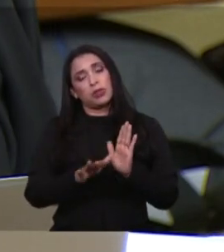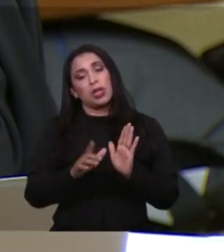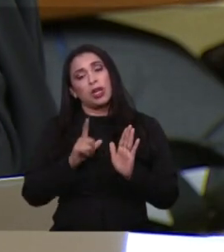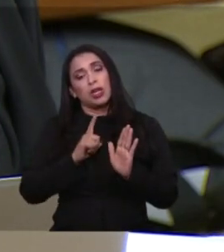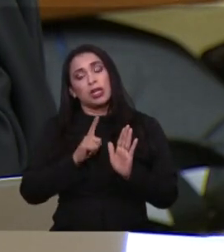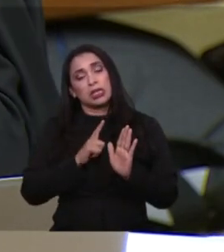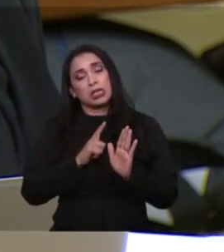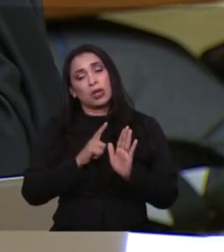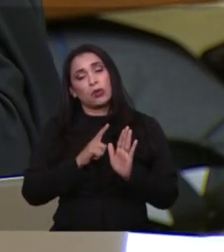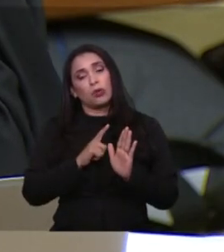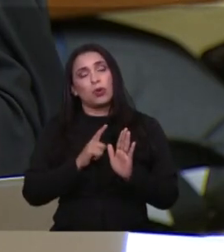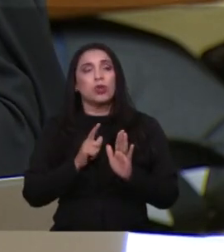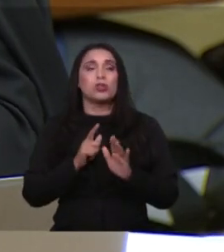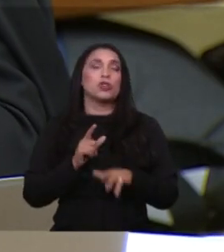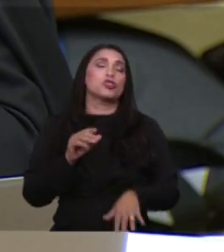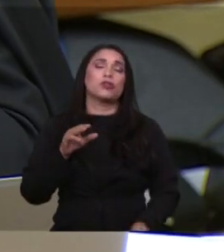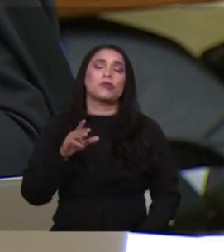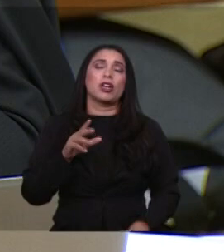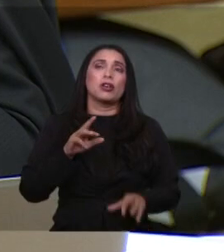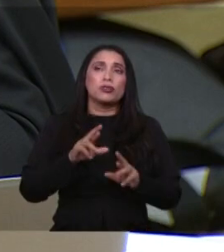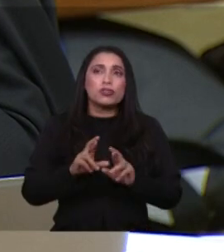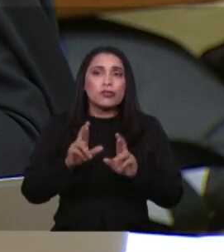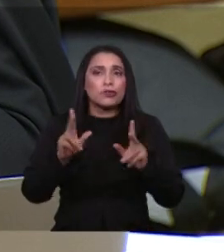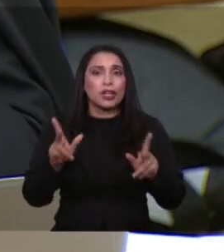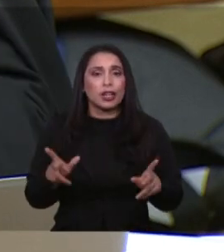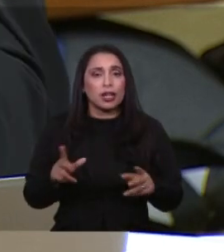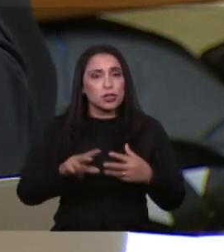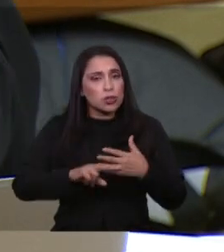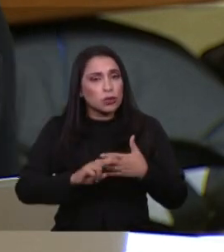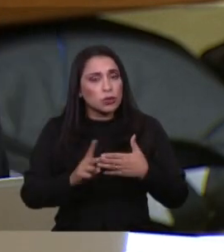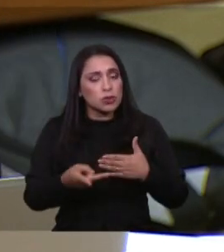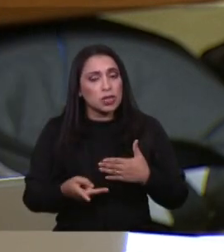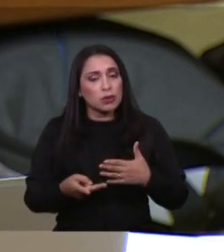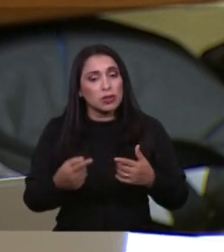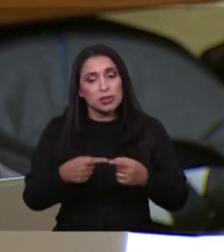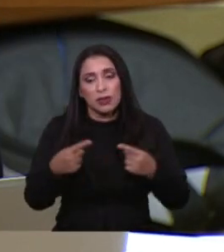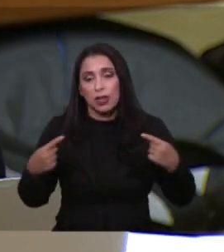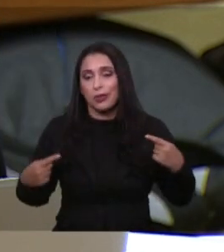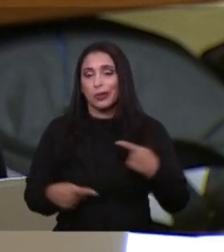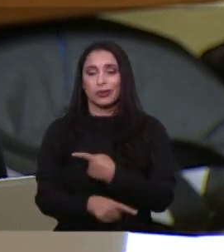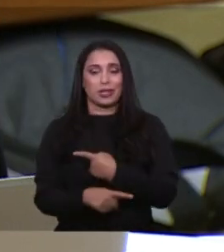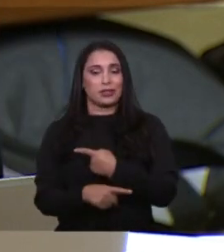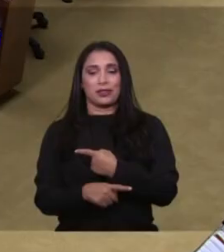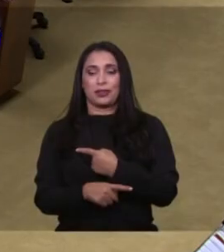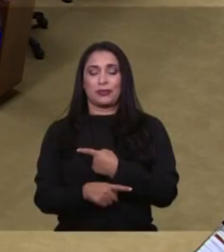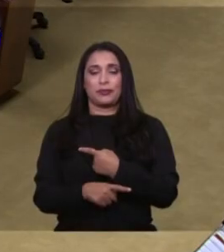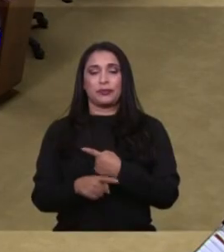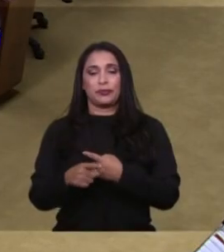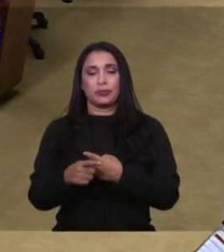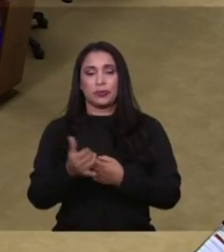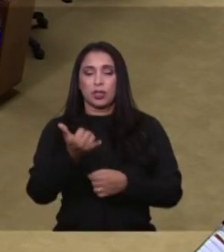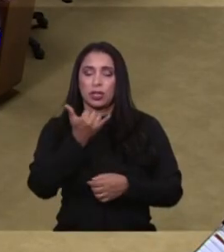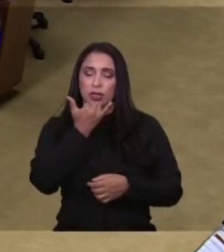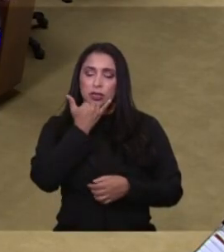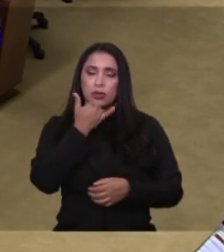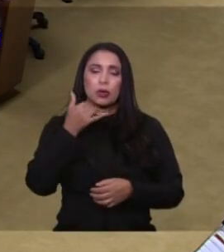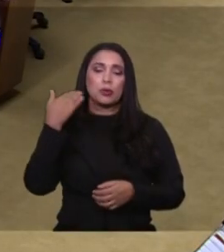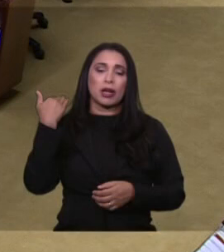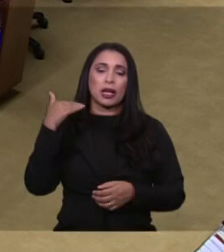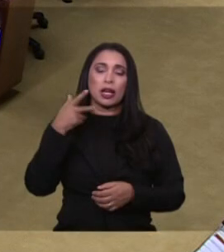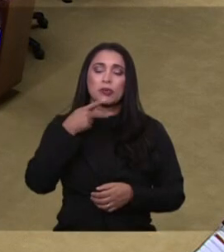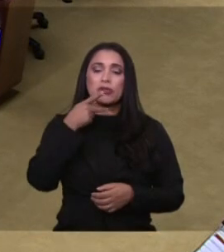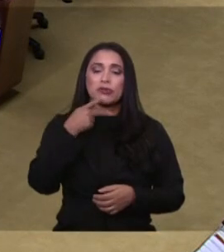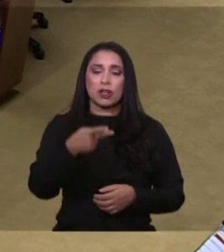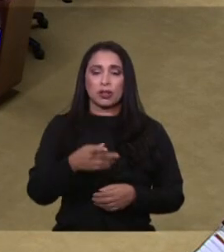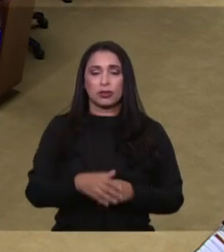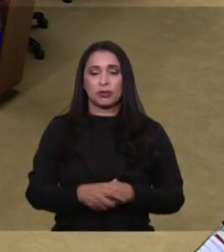modulação diferente realmente vai entrar em contradição. Mas, ministro Alexandre... Perdão, ministra Carmen, Vossa Excelência tem a palavra. Não, apenas